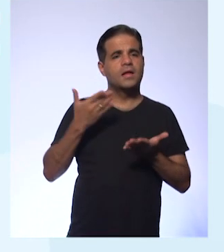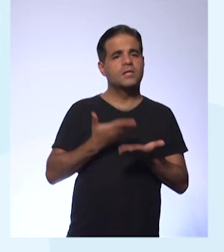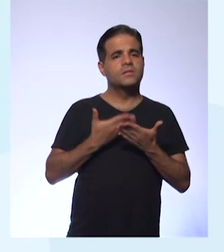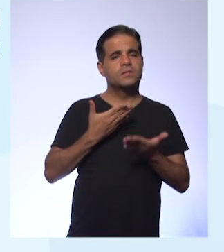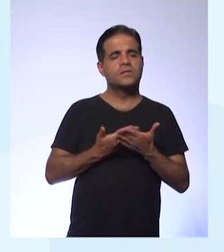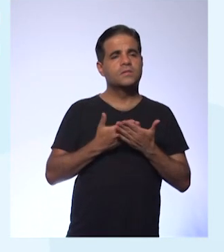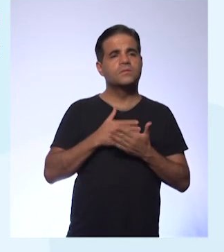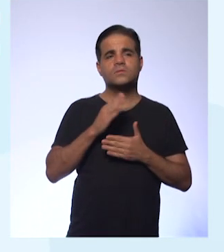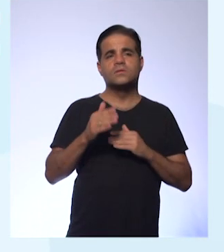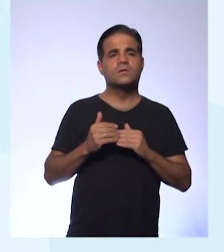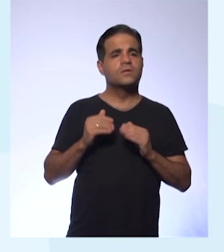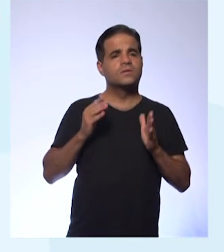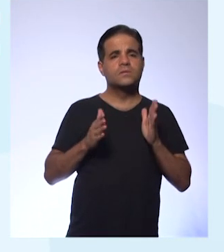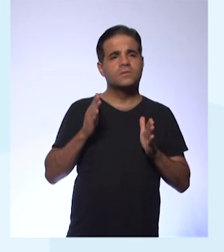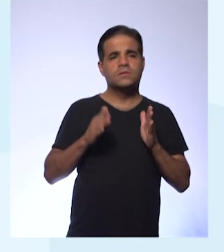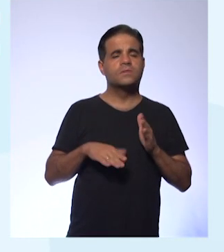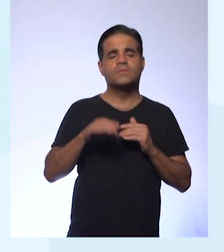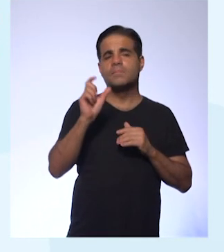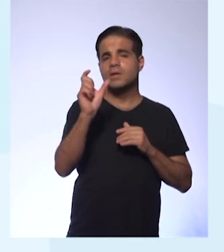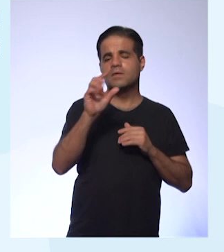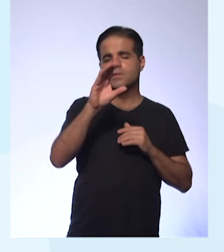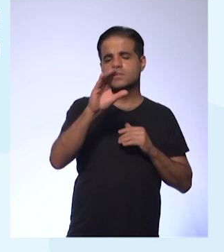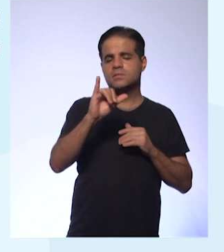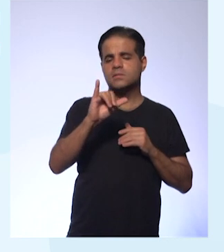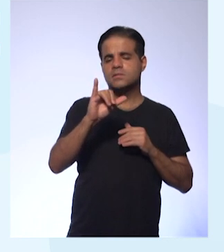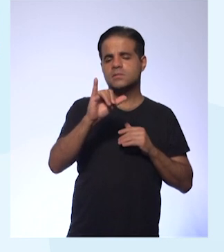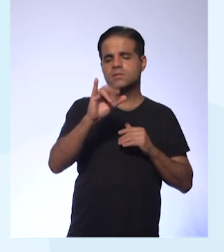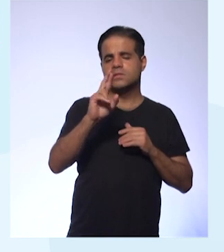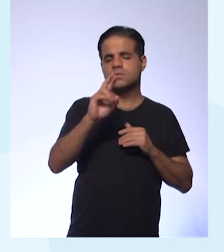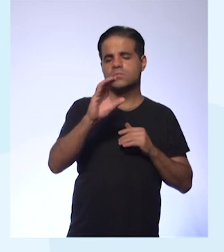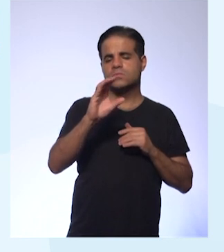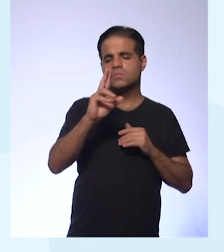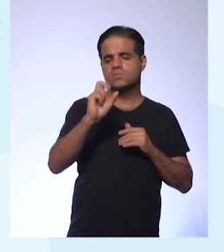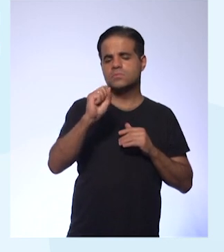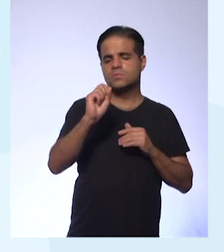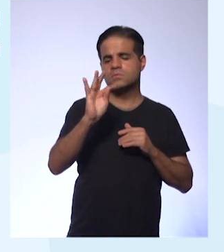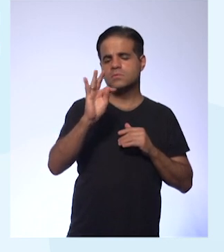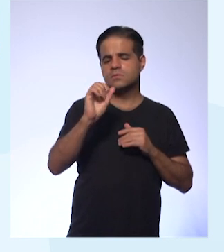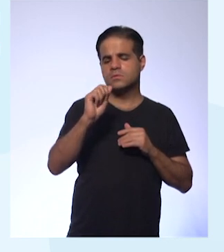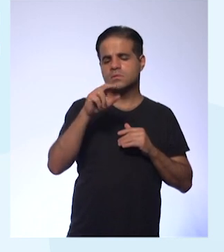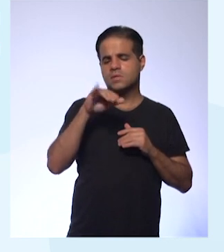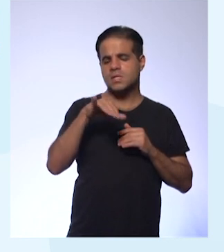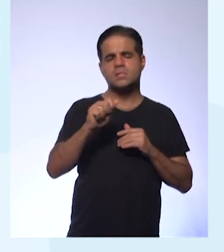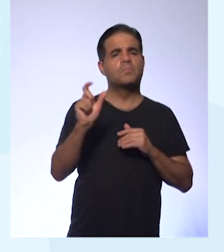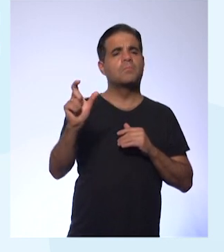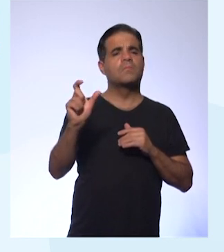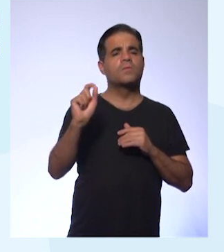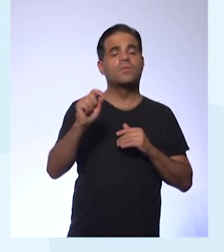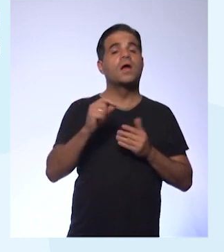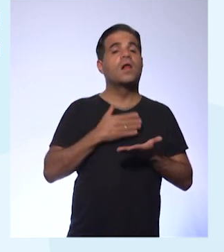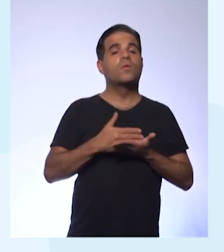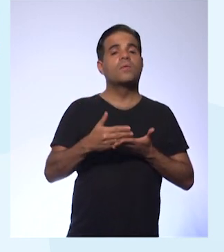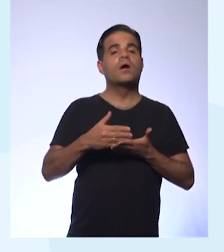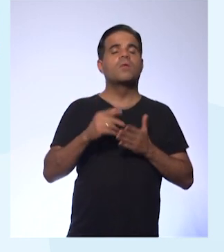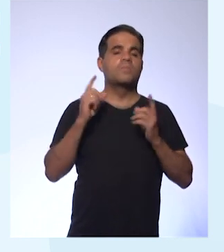hoje todinha vai ficar em torno da palavra circunstância. É a palavra que tem origem no